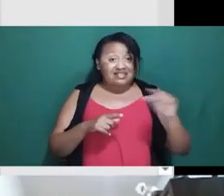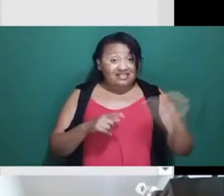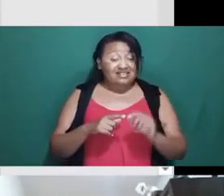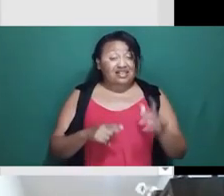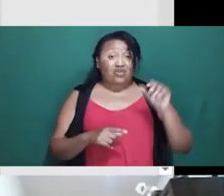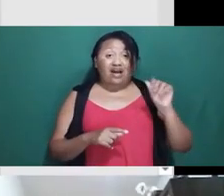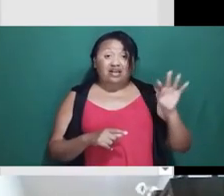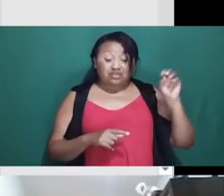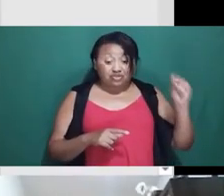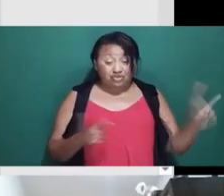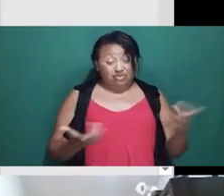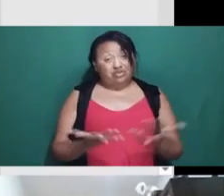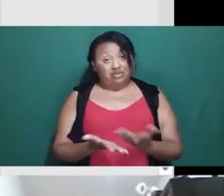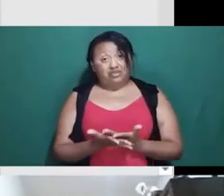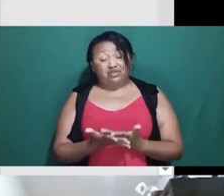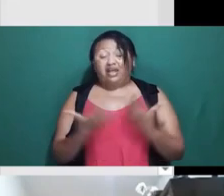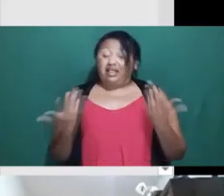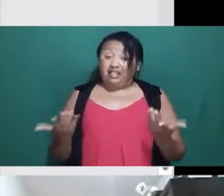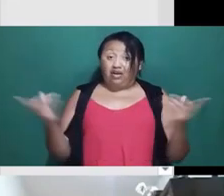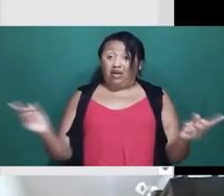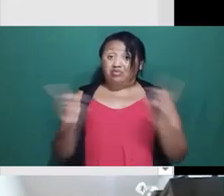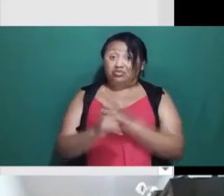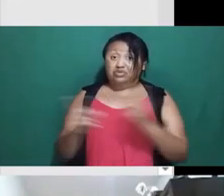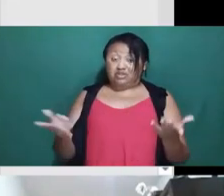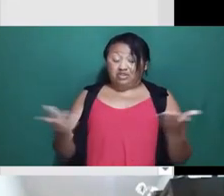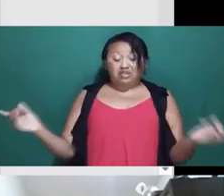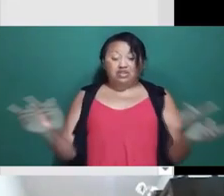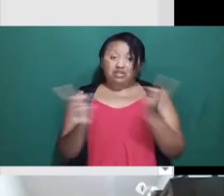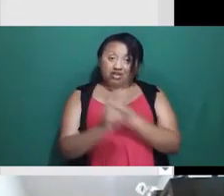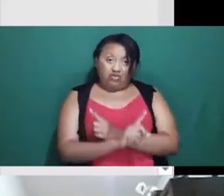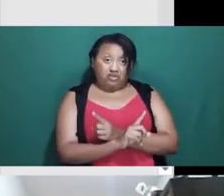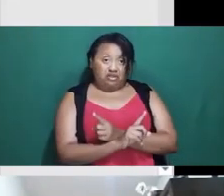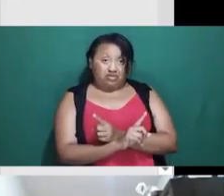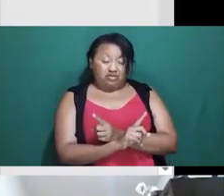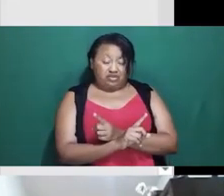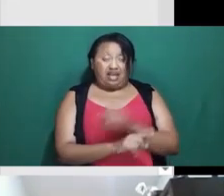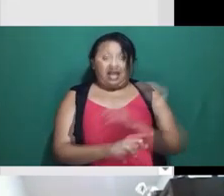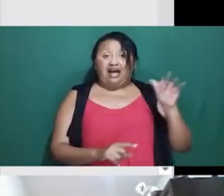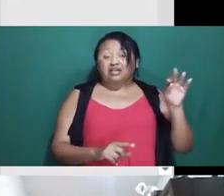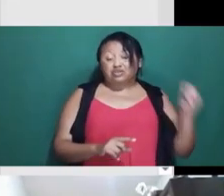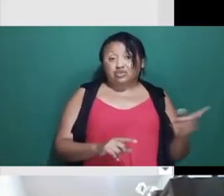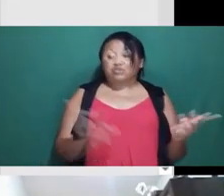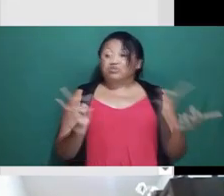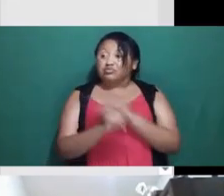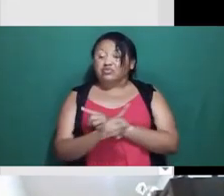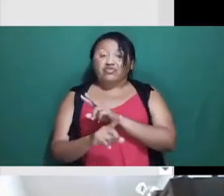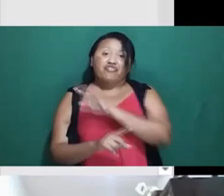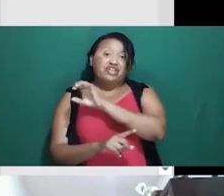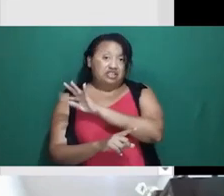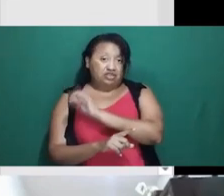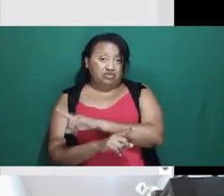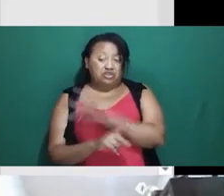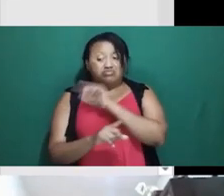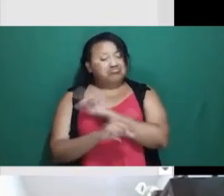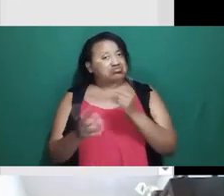Deus vai ter que são as cavidades inferiores então o transporte é do átrio para o ventrículo e não como a questão dele diz né do ventrículo